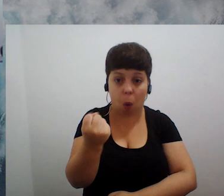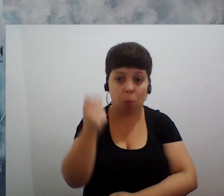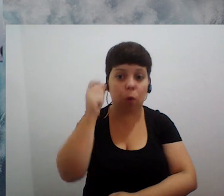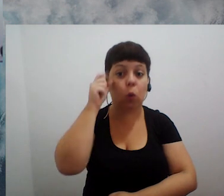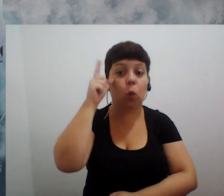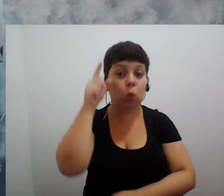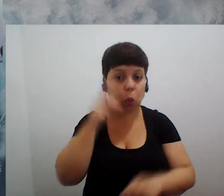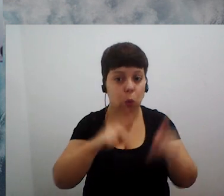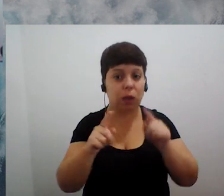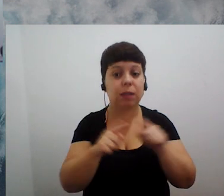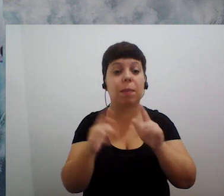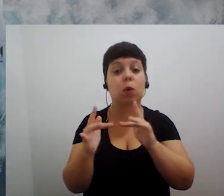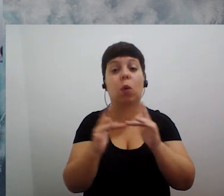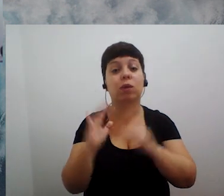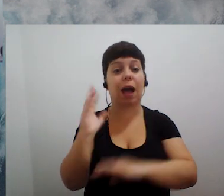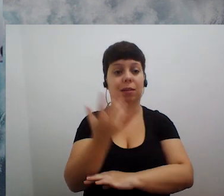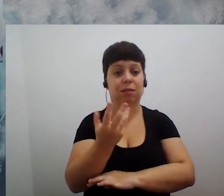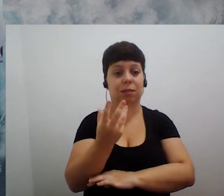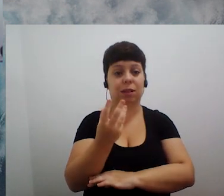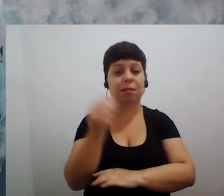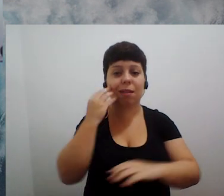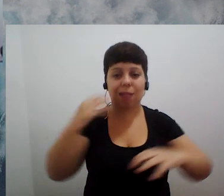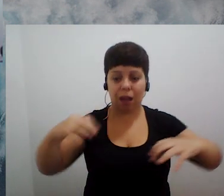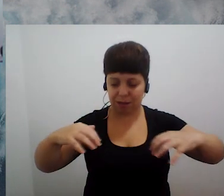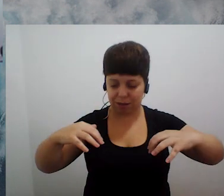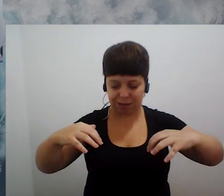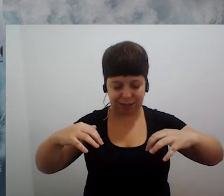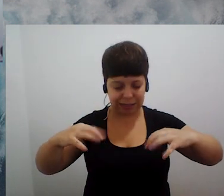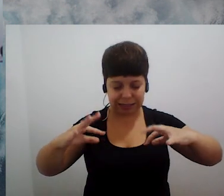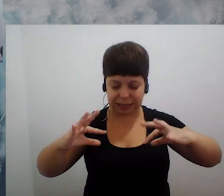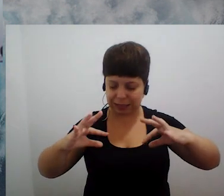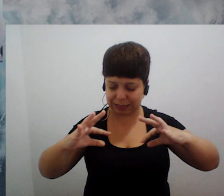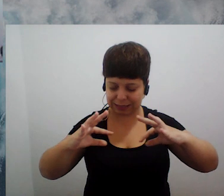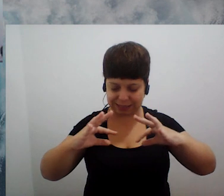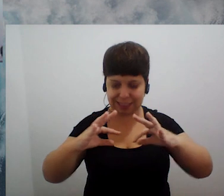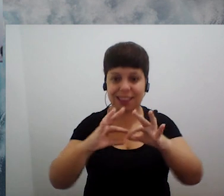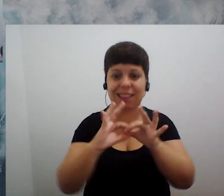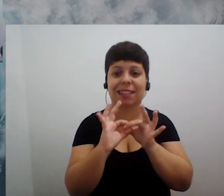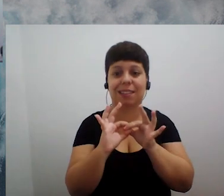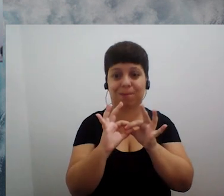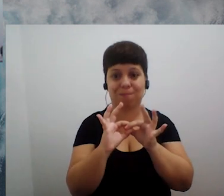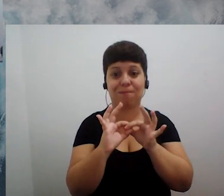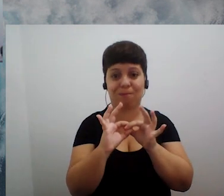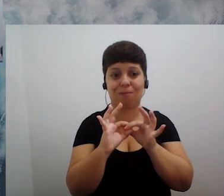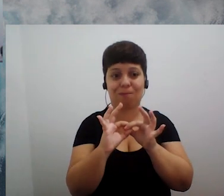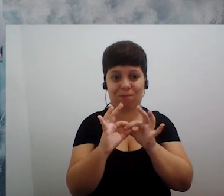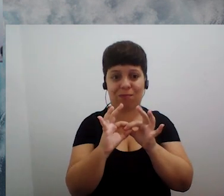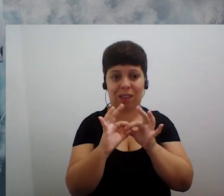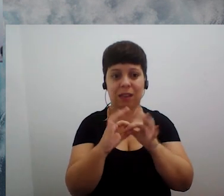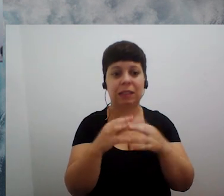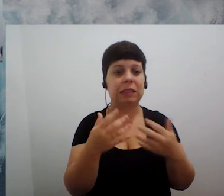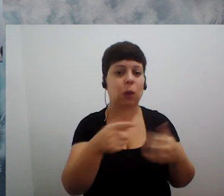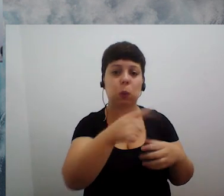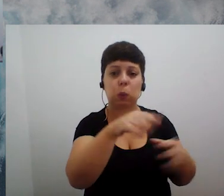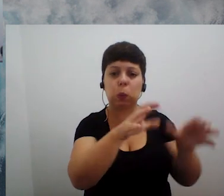pela cultura popular e do contato com o meio ambiente, a gente consegue criar as pontes de diálogo, né, entre tudo